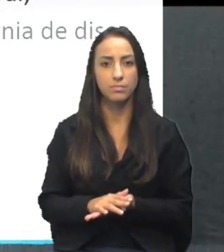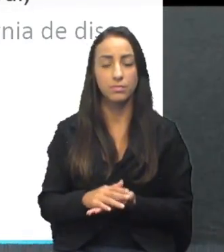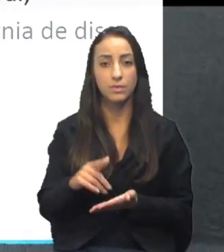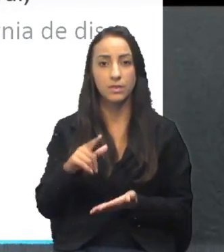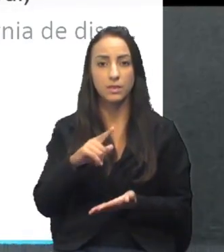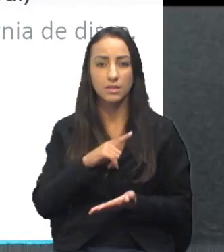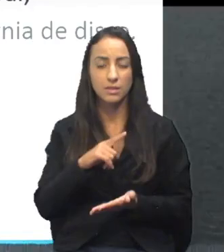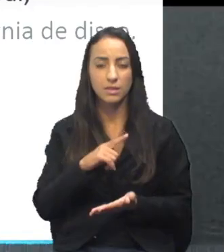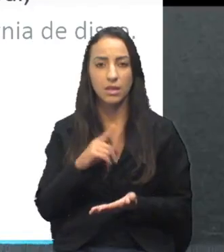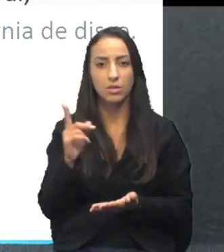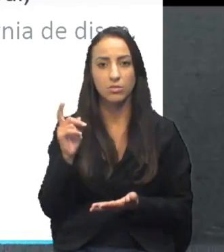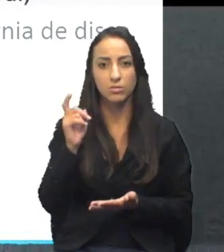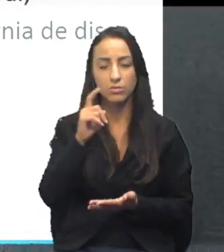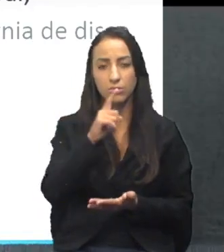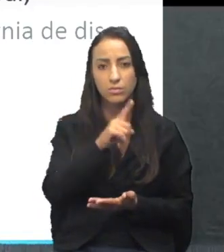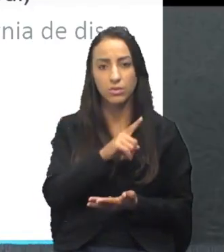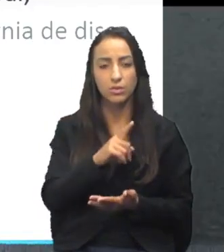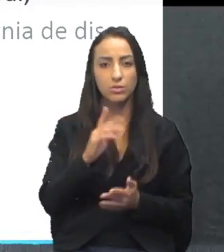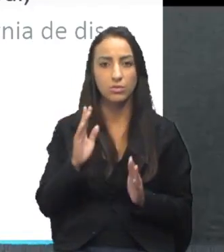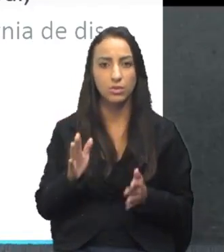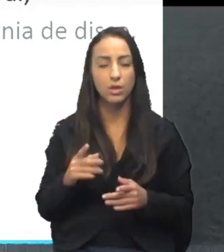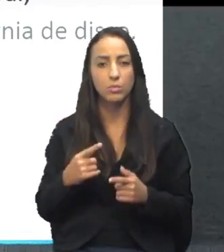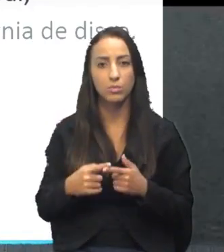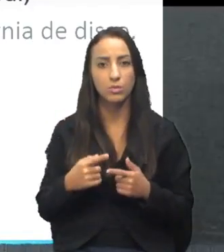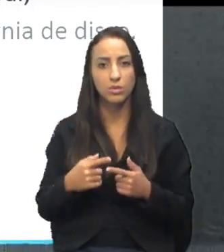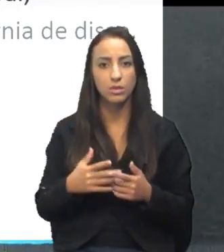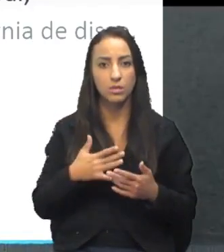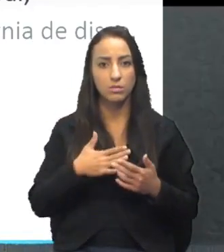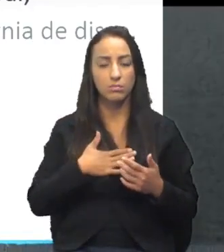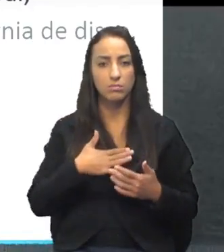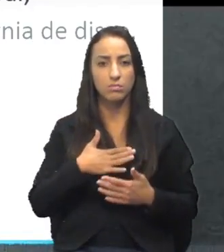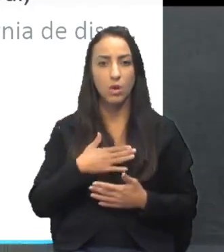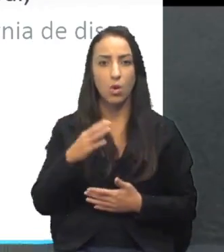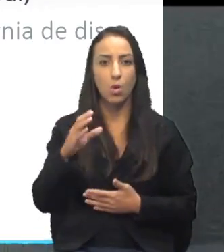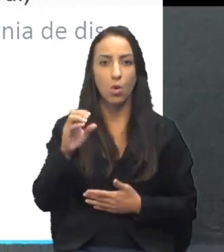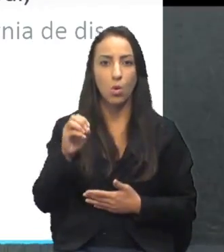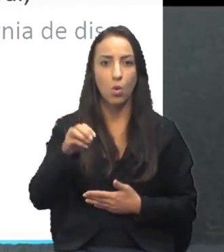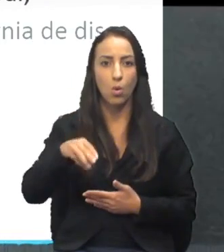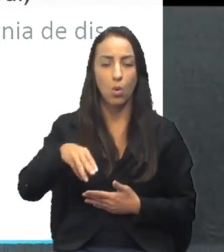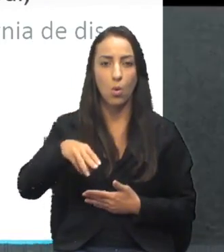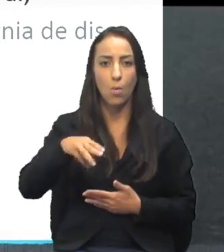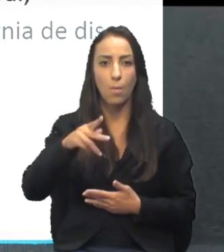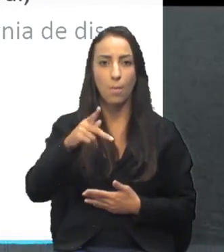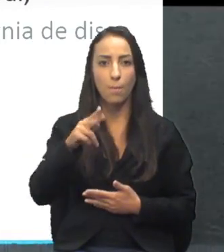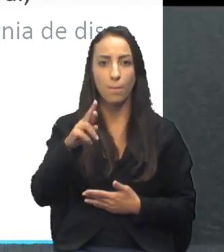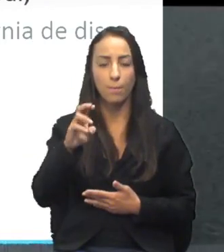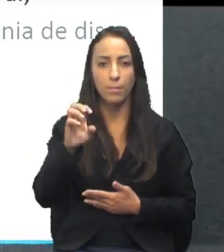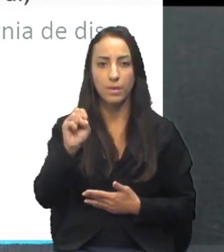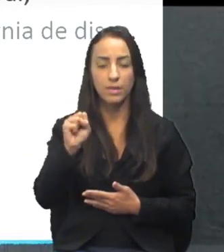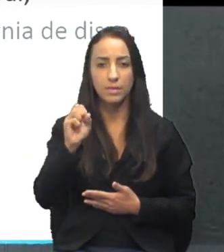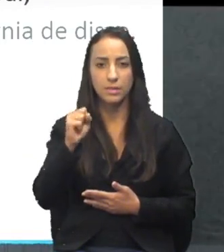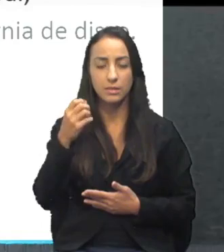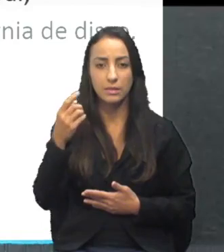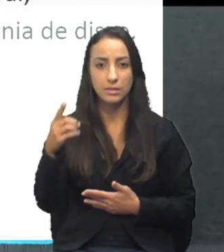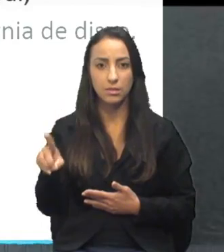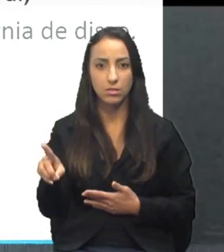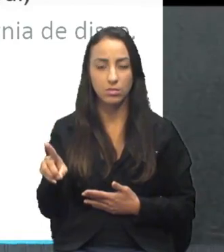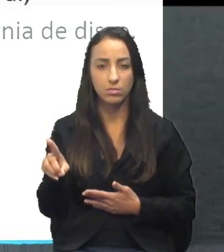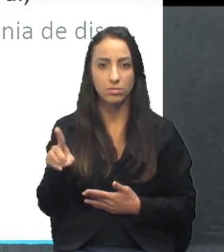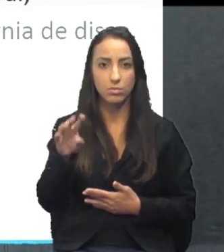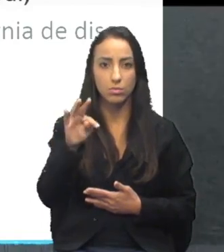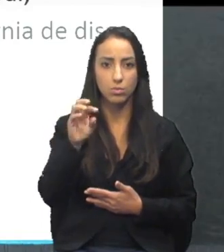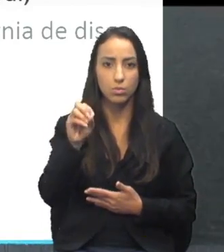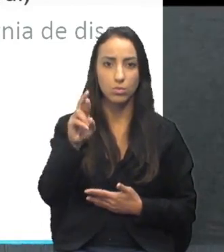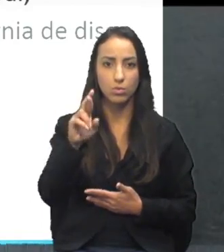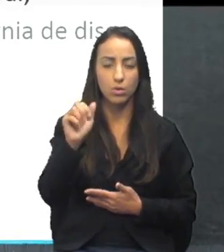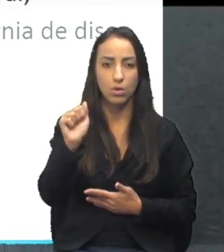tem uma certa dificuldade por conta da compressão da caixa torácica, diferente se o paciente está sentado ou em pé, que